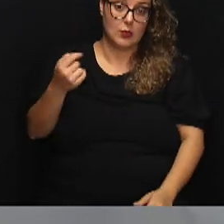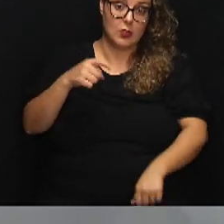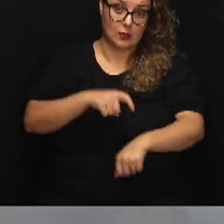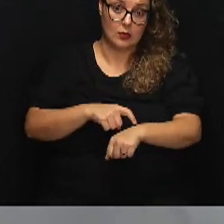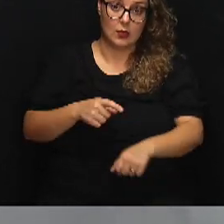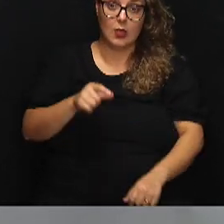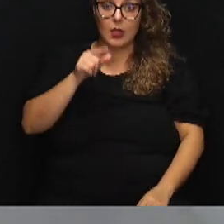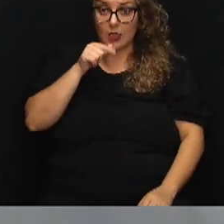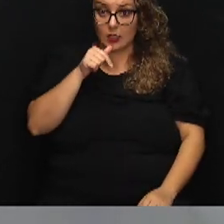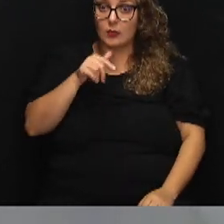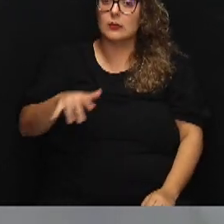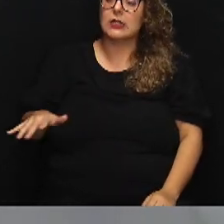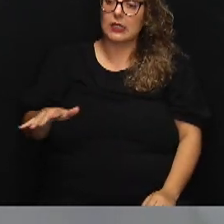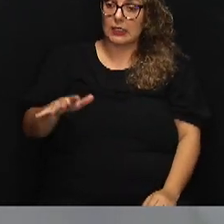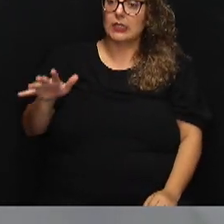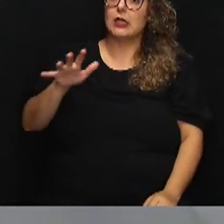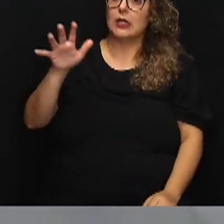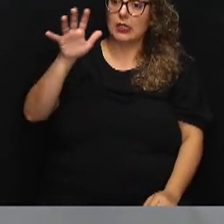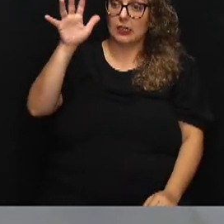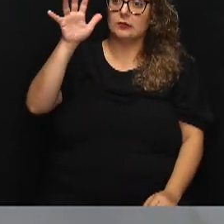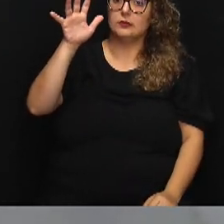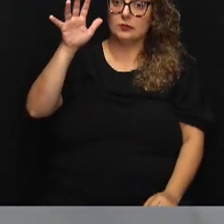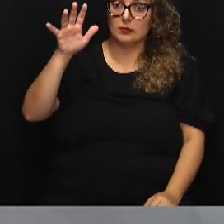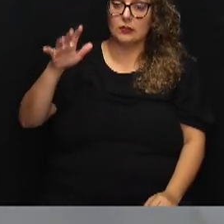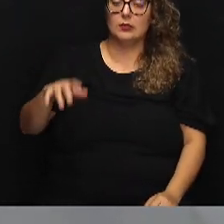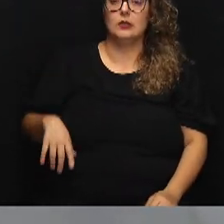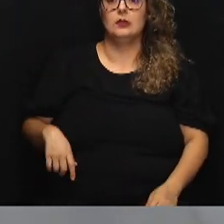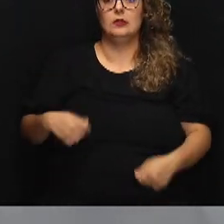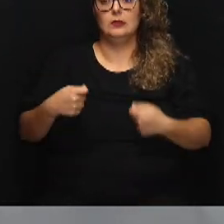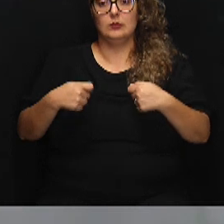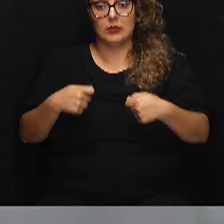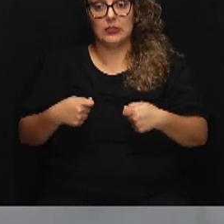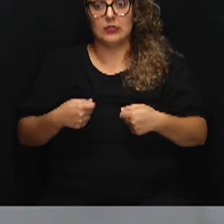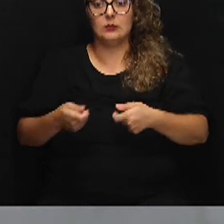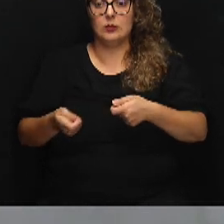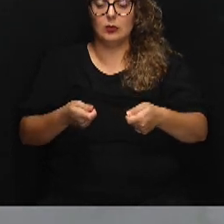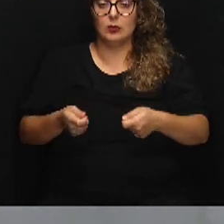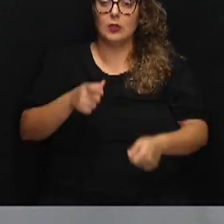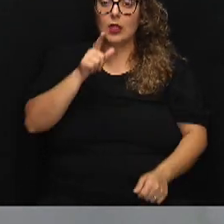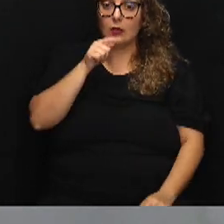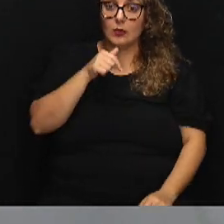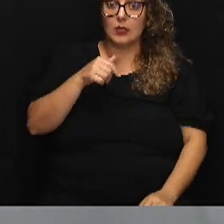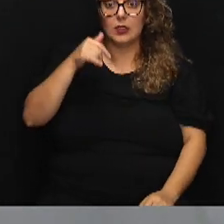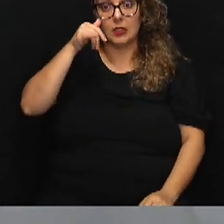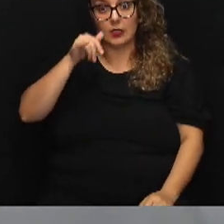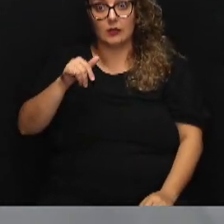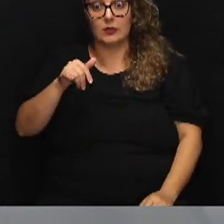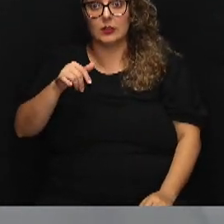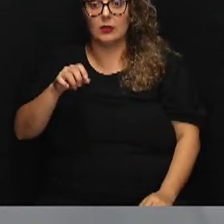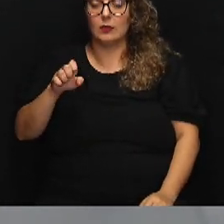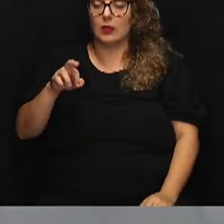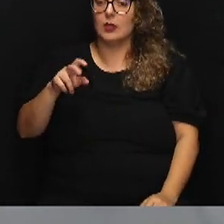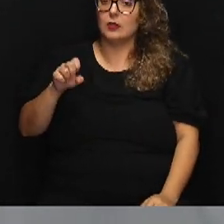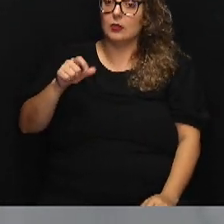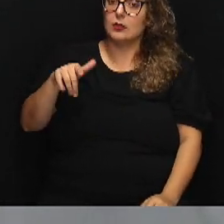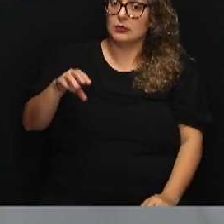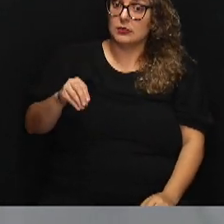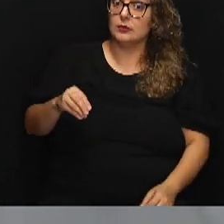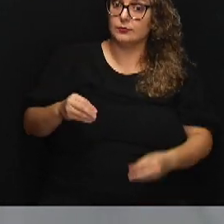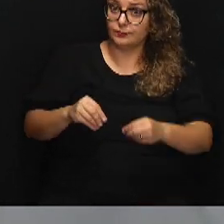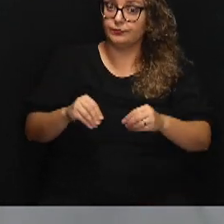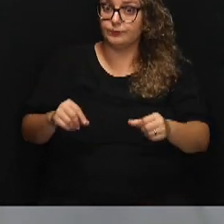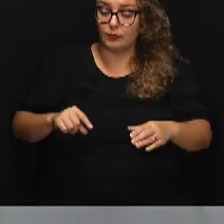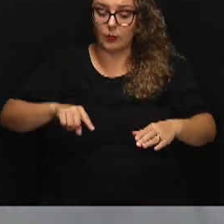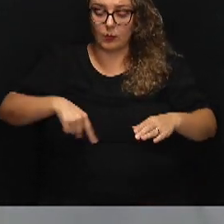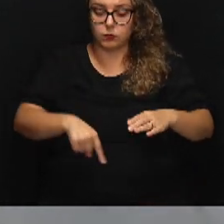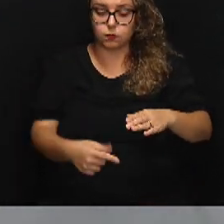água custa caro e tem que reter água e evitar também a erosão do solo que acontece, como essa